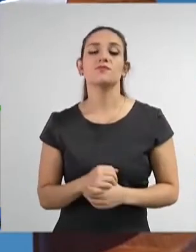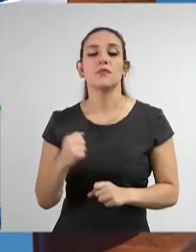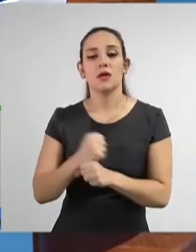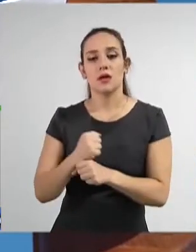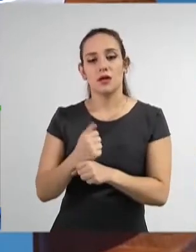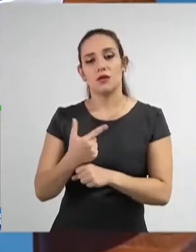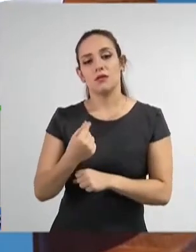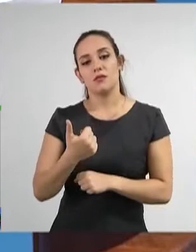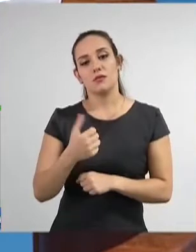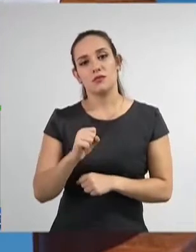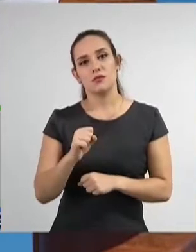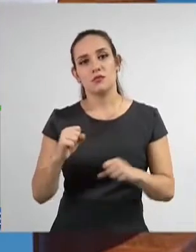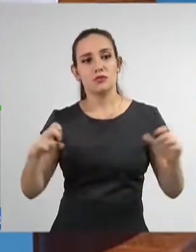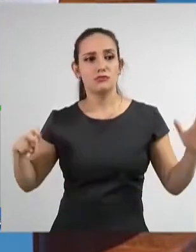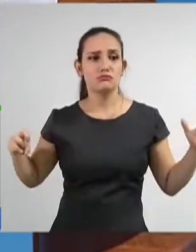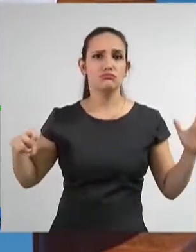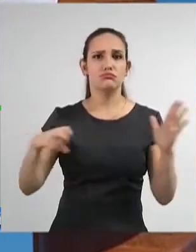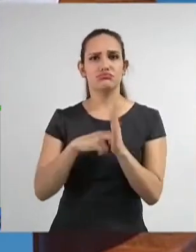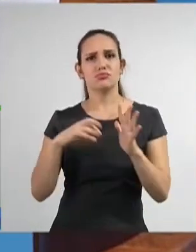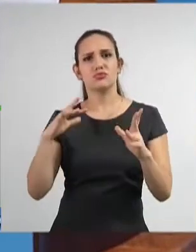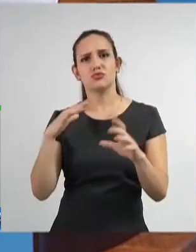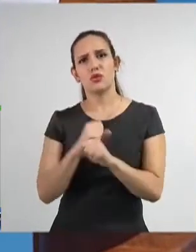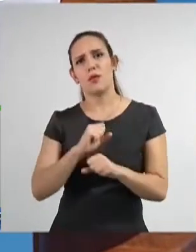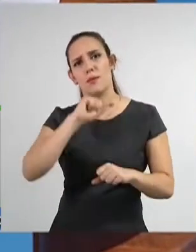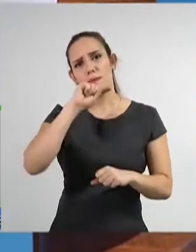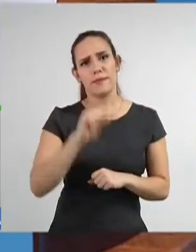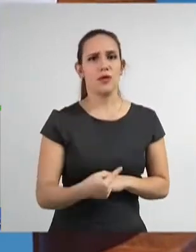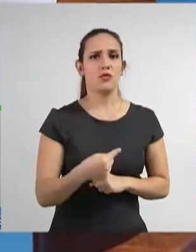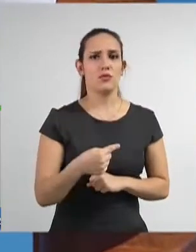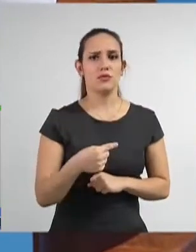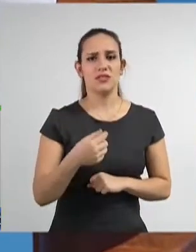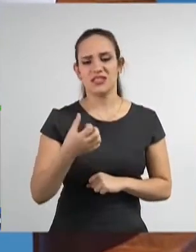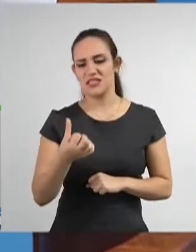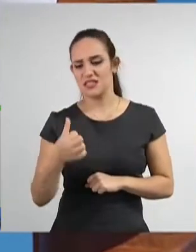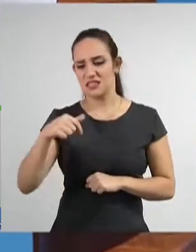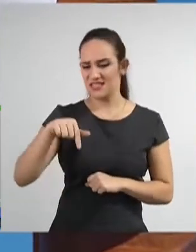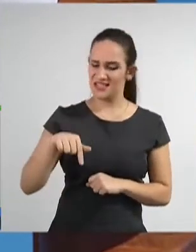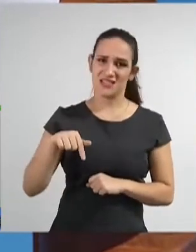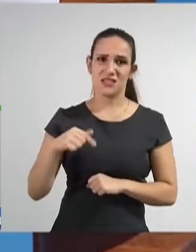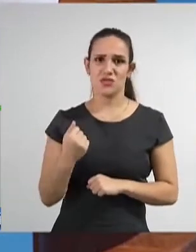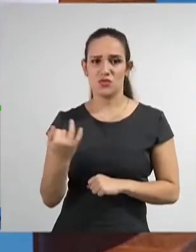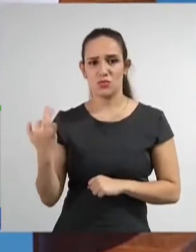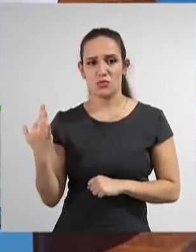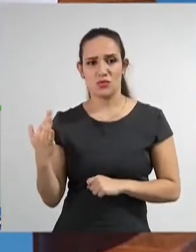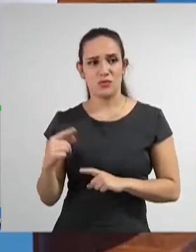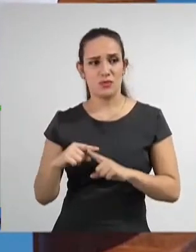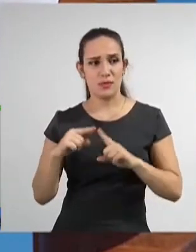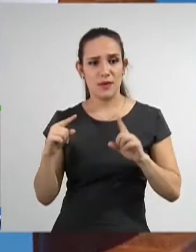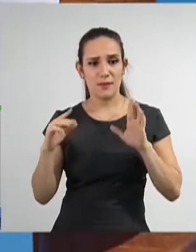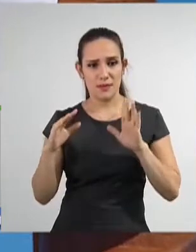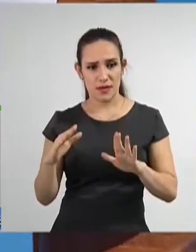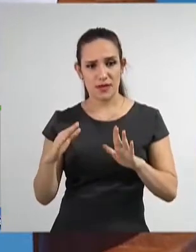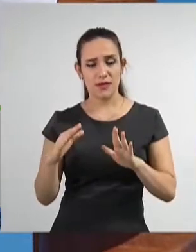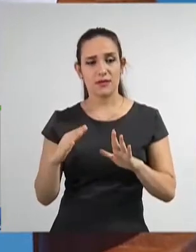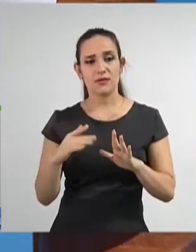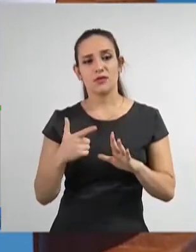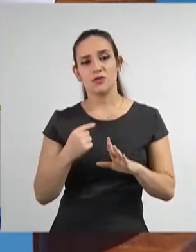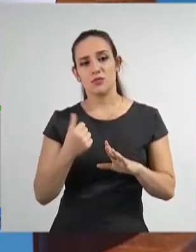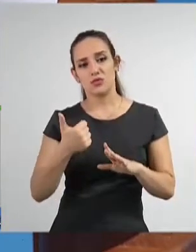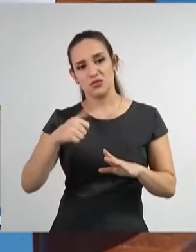registro de acidentes em Dourados chegou a 1.067, número inferior ao registrado em